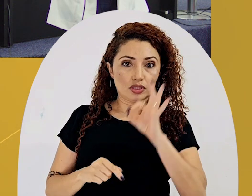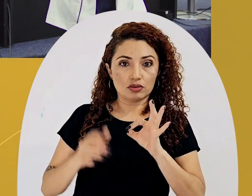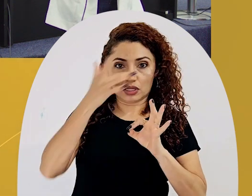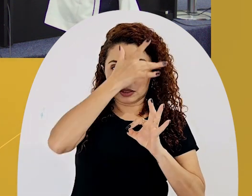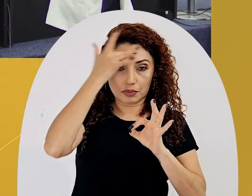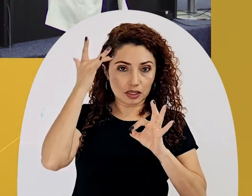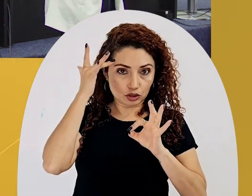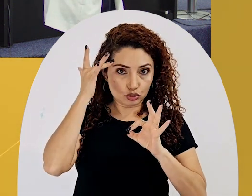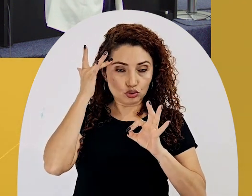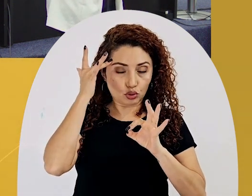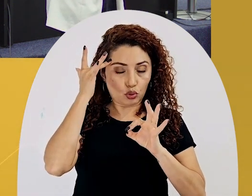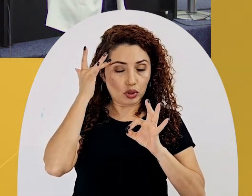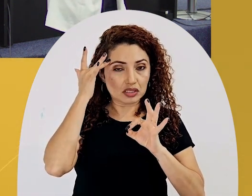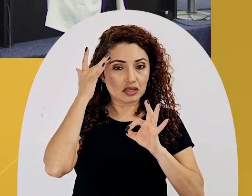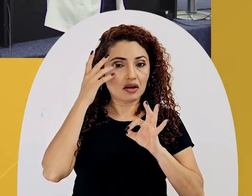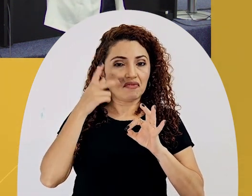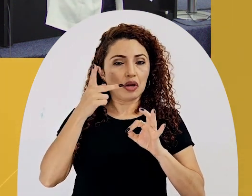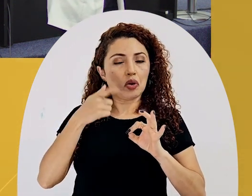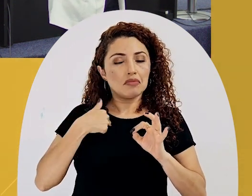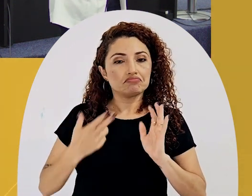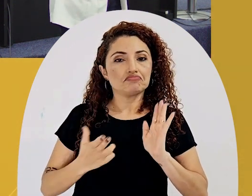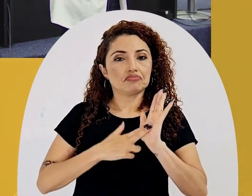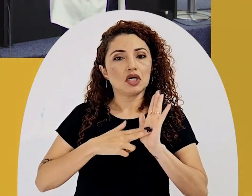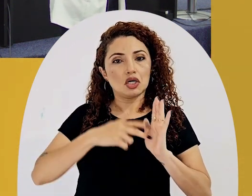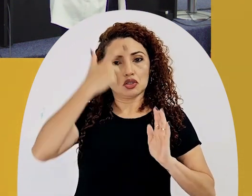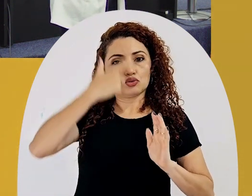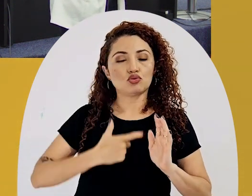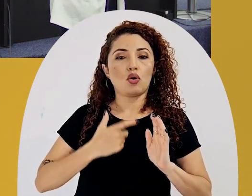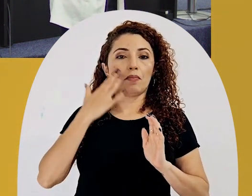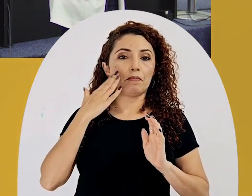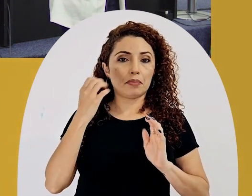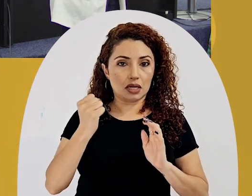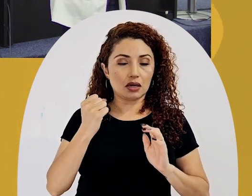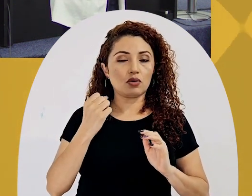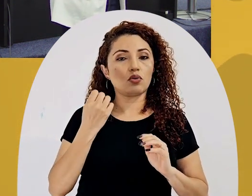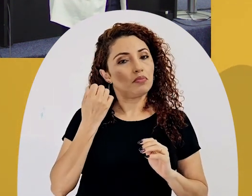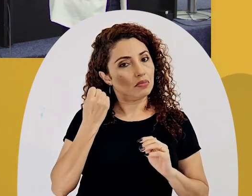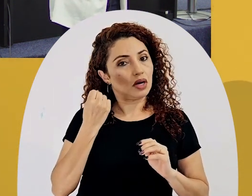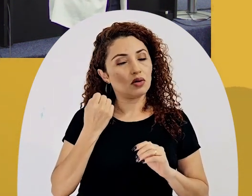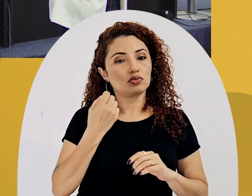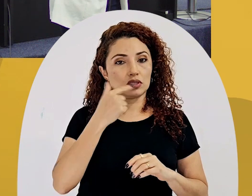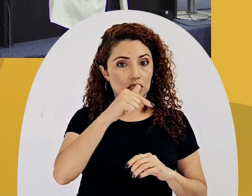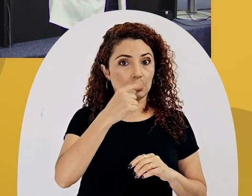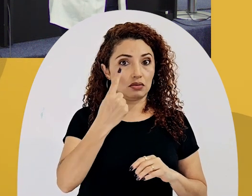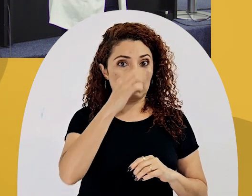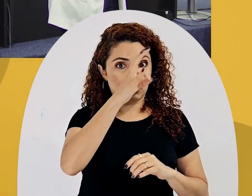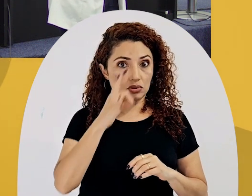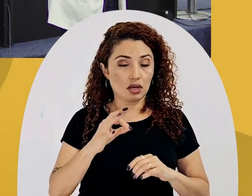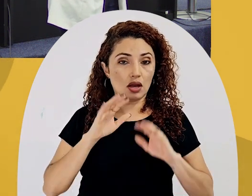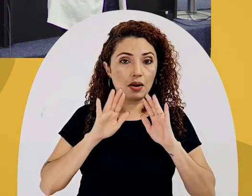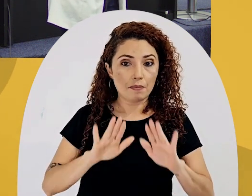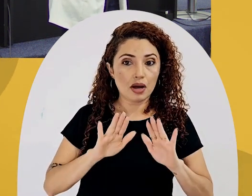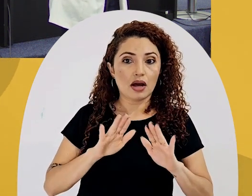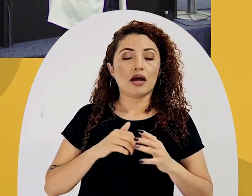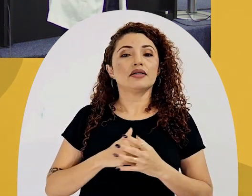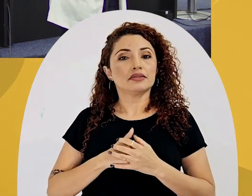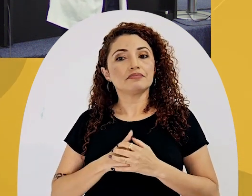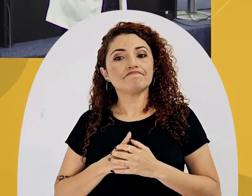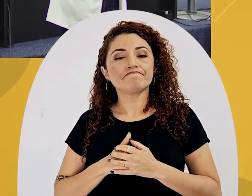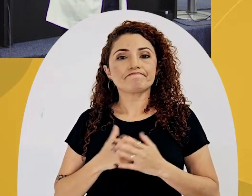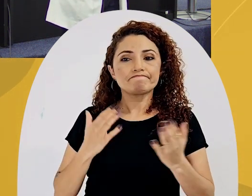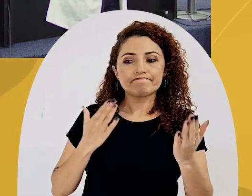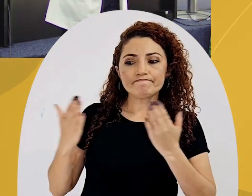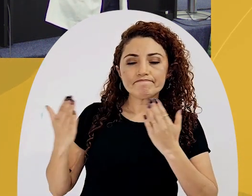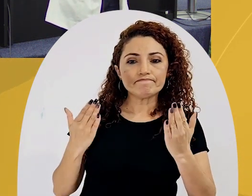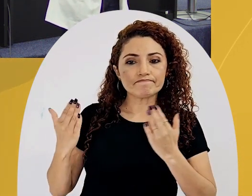é esse primeiro número aí, de 71%. Porém, quando a gente olha dados da RAIS, que é o levantamento que o Ministério do Trabalho